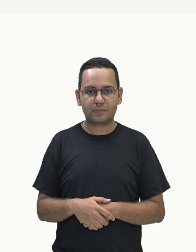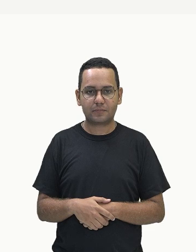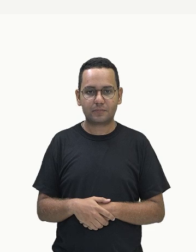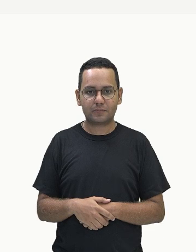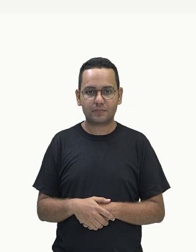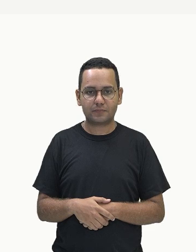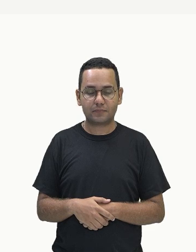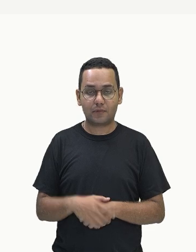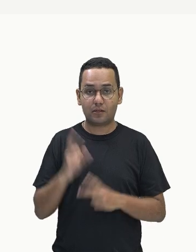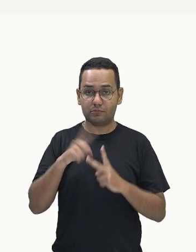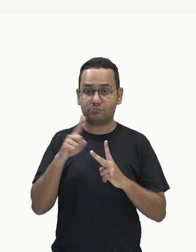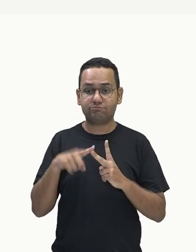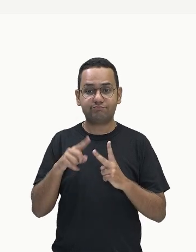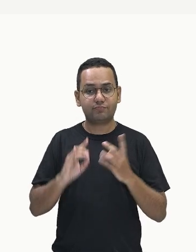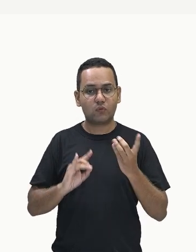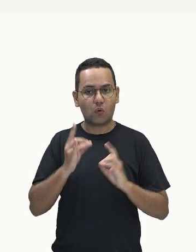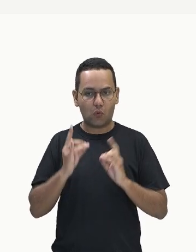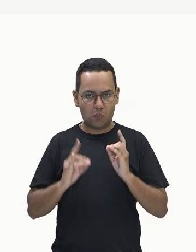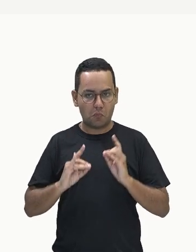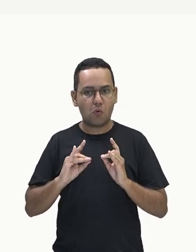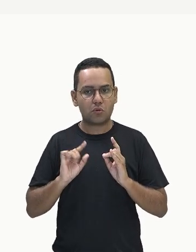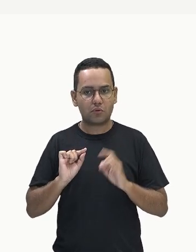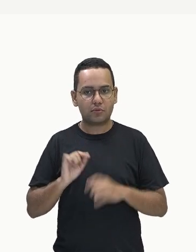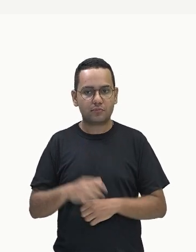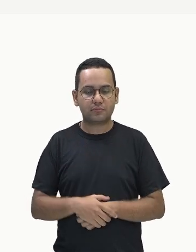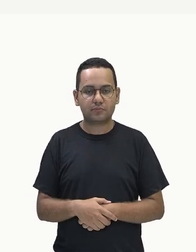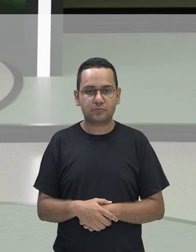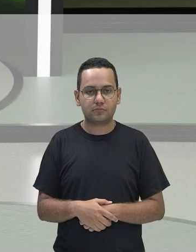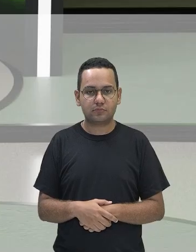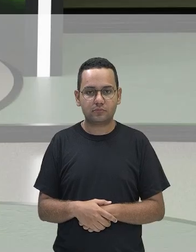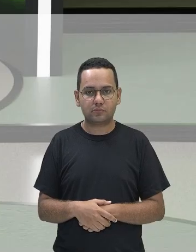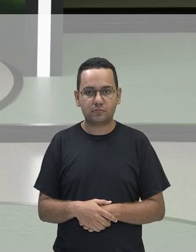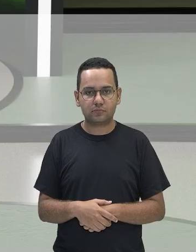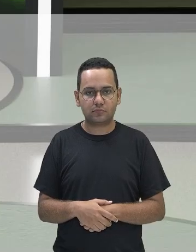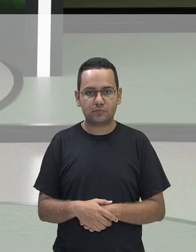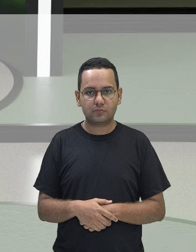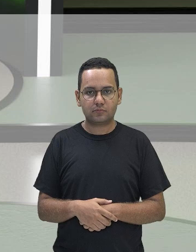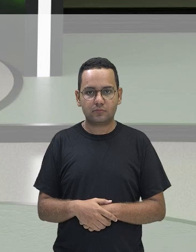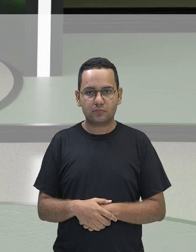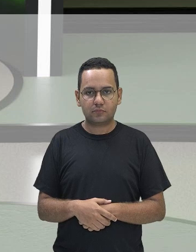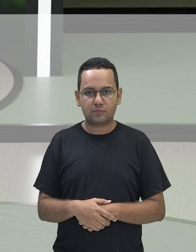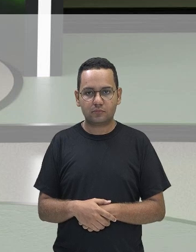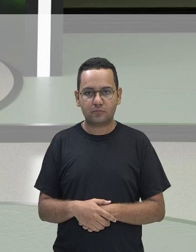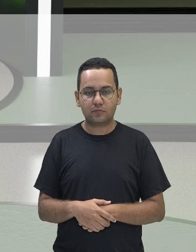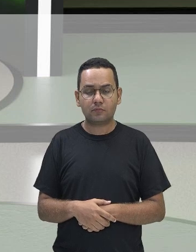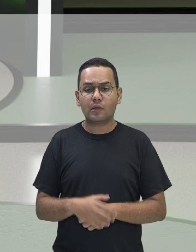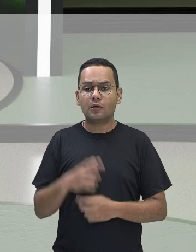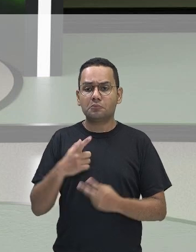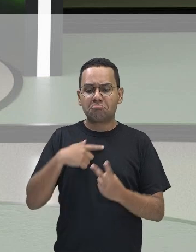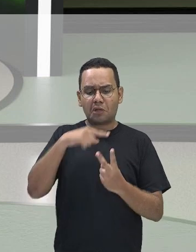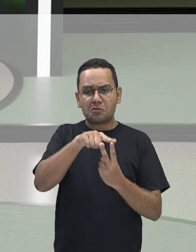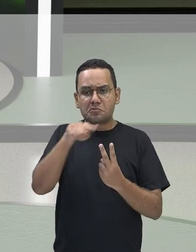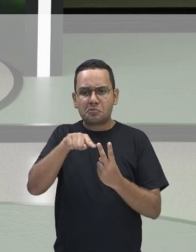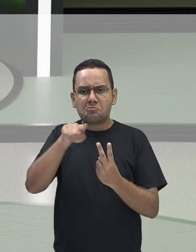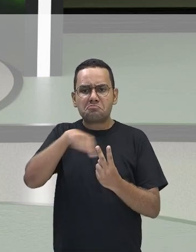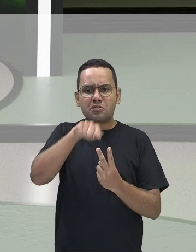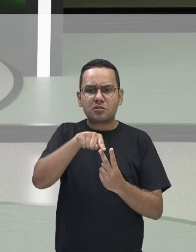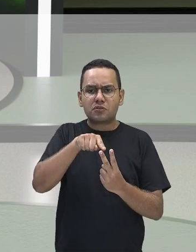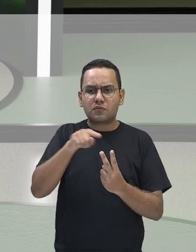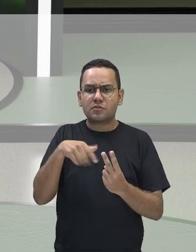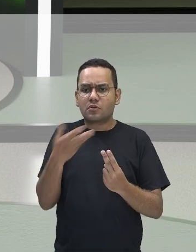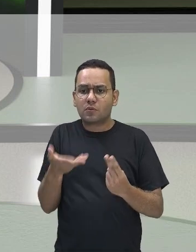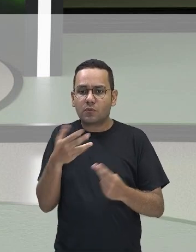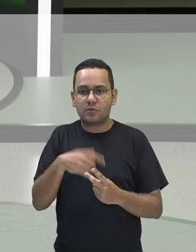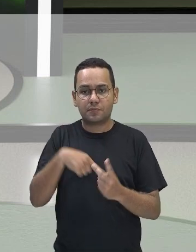Eu mencionei dois hormônios que eu falei que ia destacar para vocês qual a função deles, né? O primeiro deles,